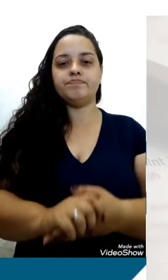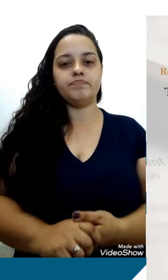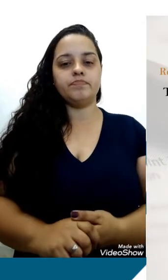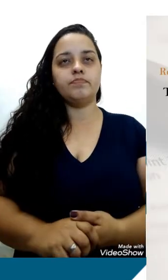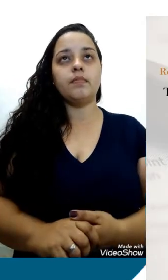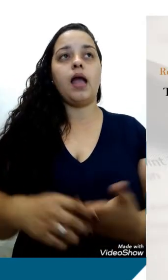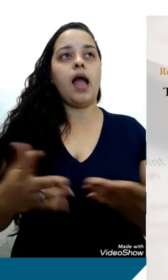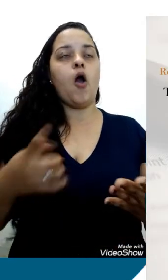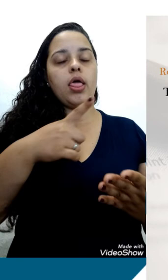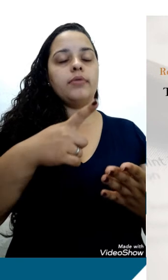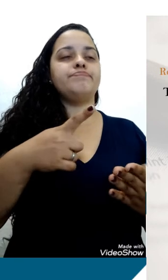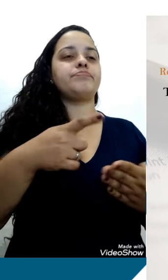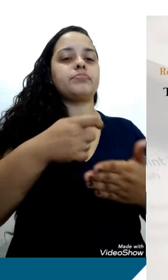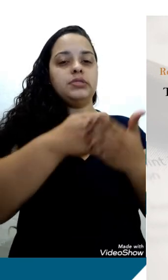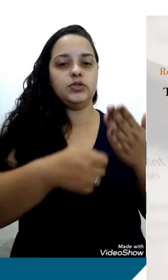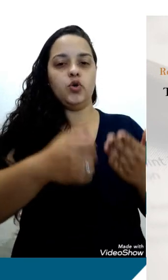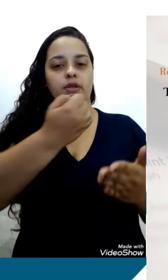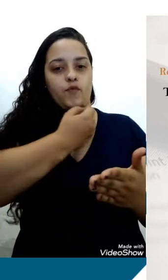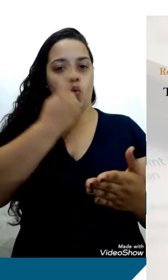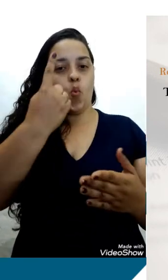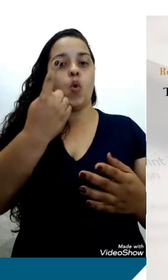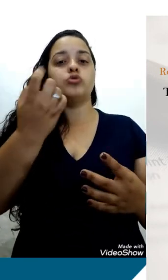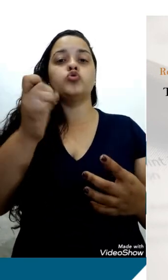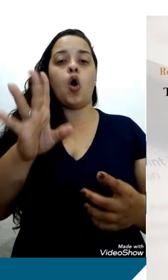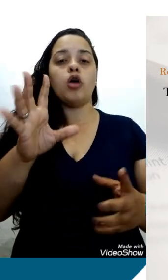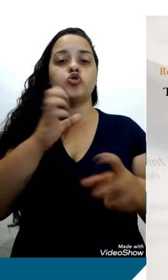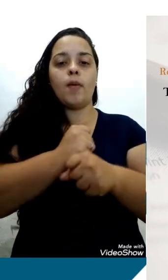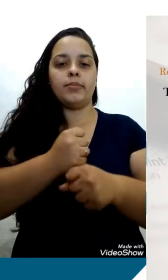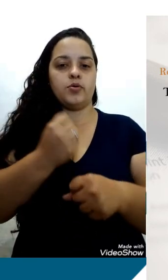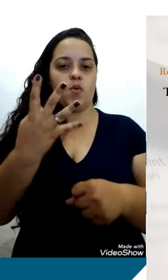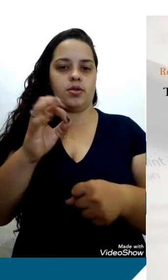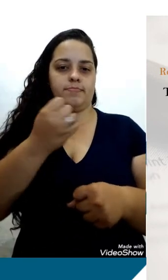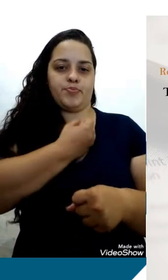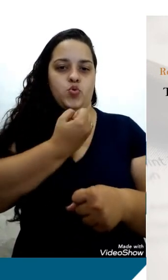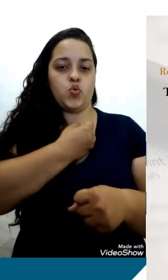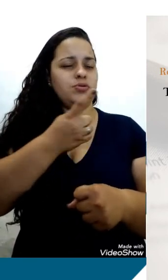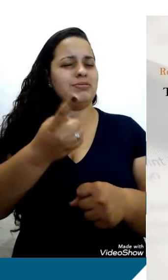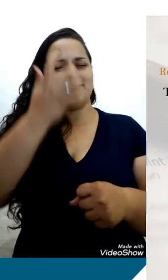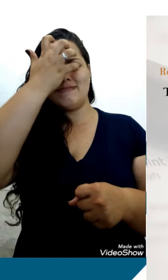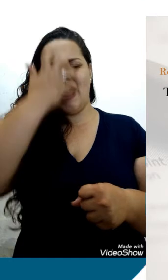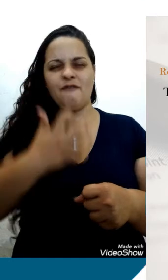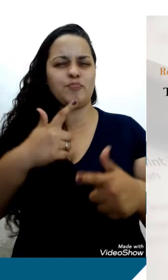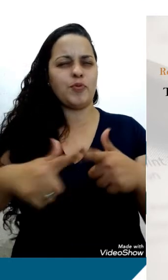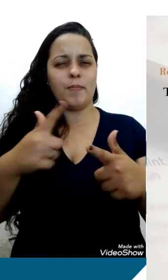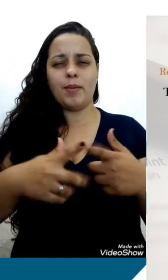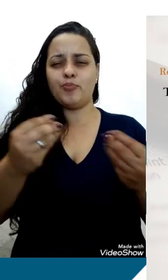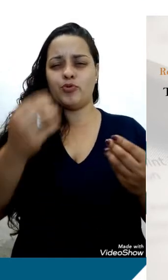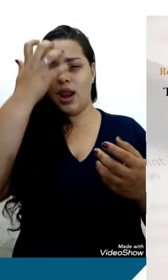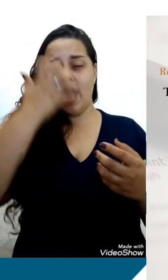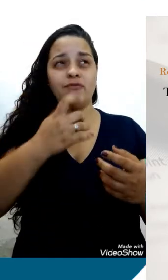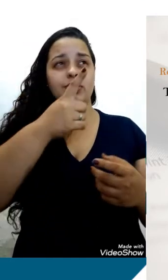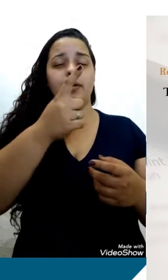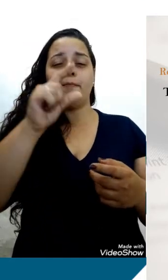As redações nível 1 recebem 40 pontos na competência 2 e são redações que apresentam erros graves na estrutura, ou seja, ou